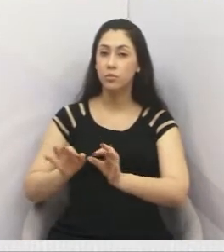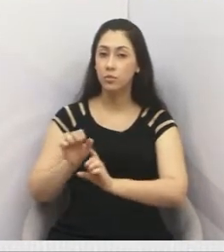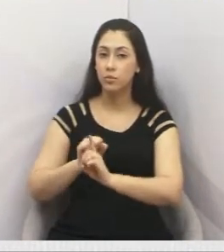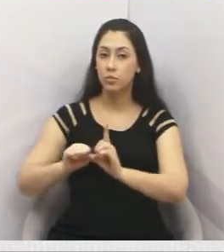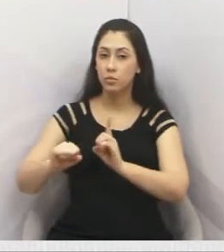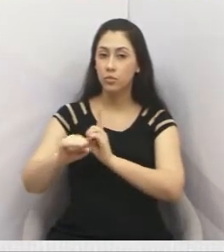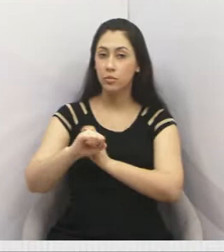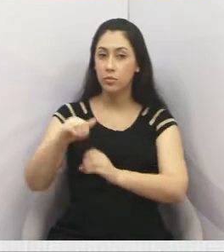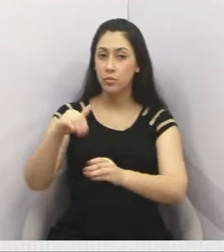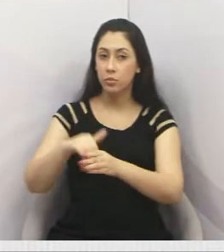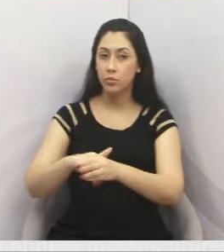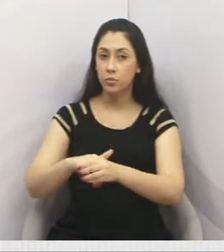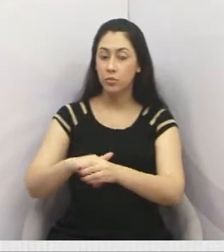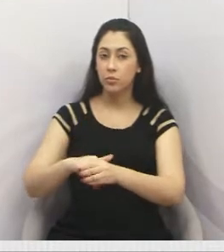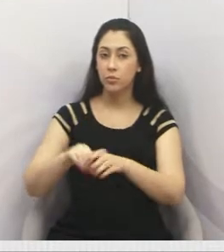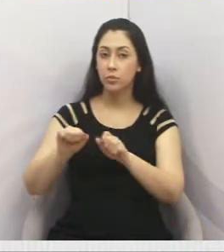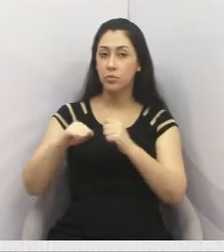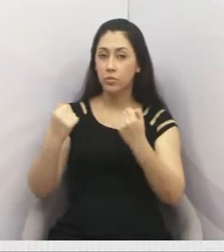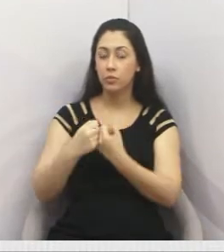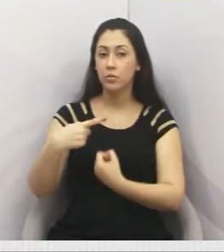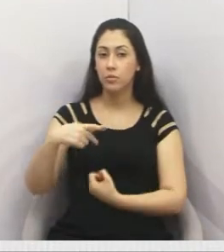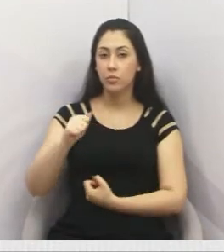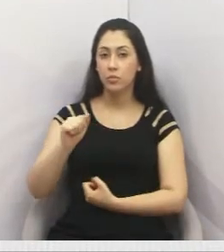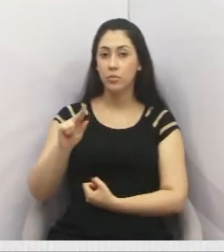sociedade civil, Associação Paulo Graça.